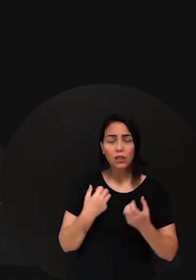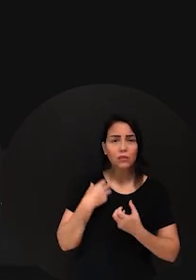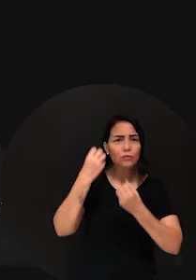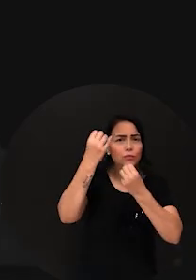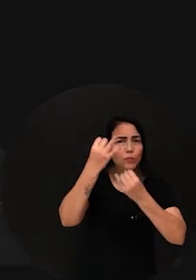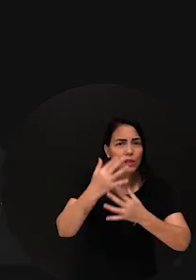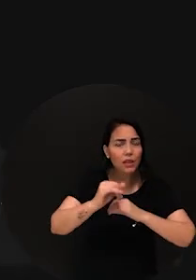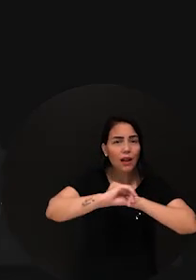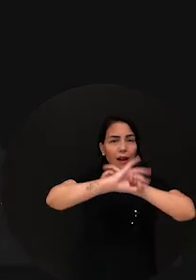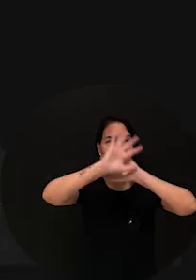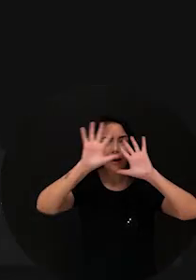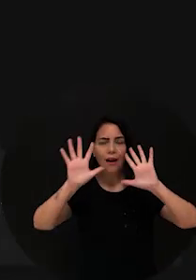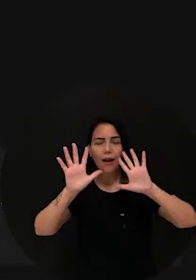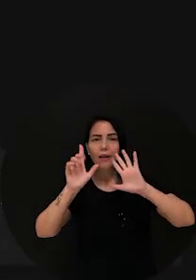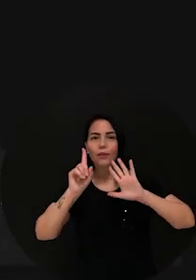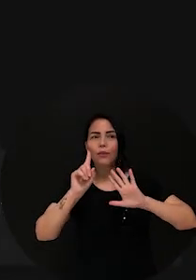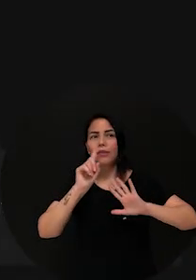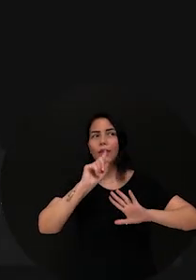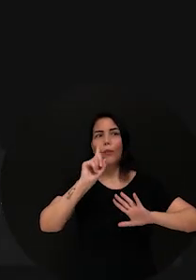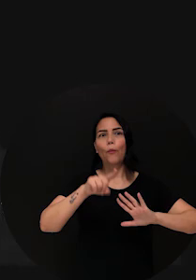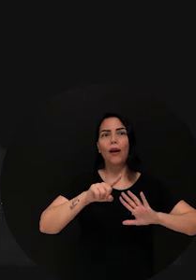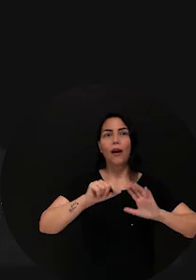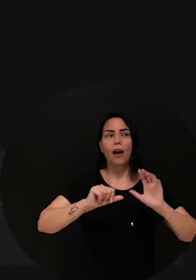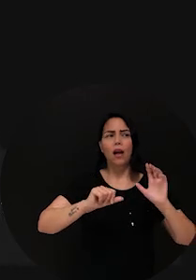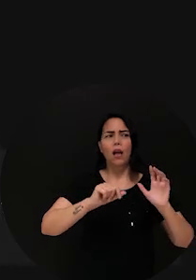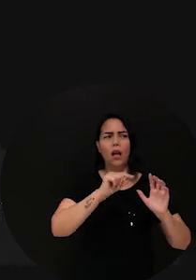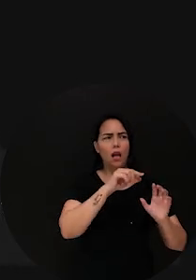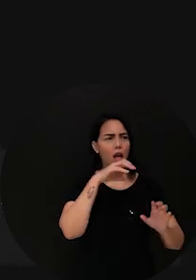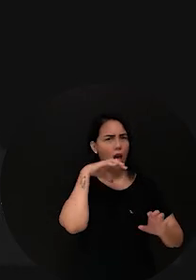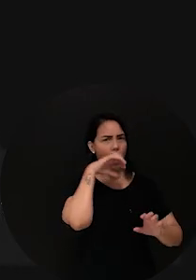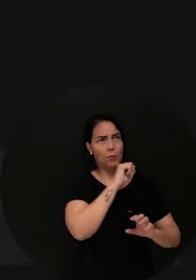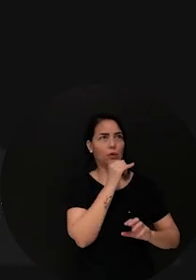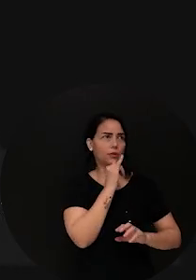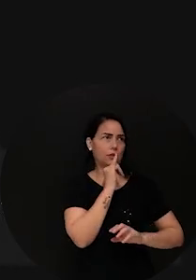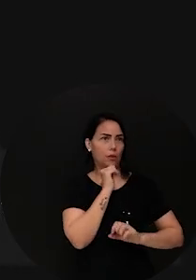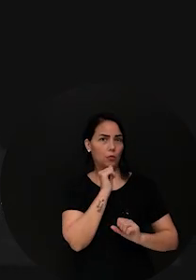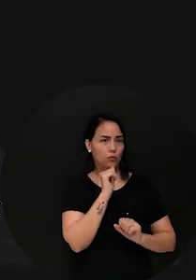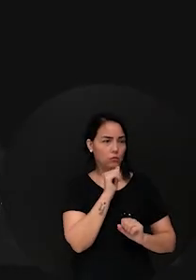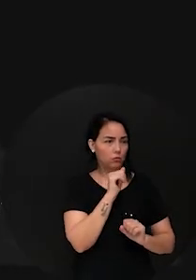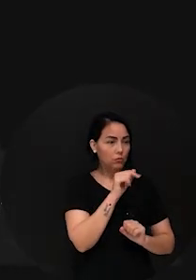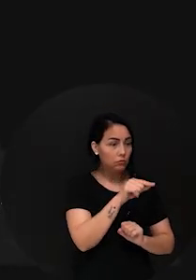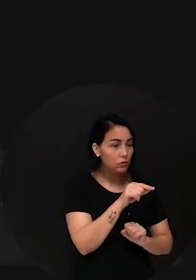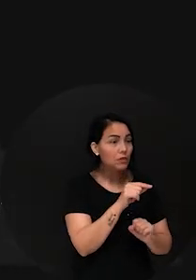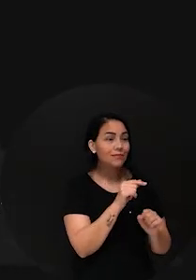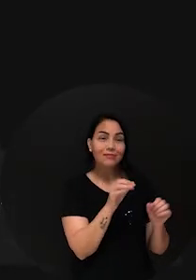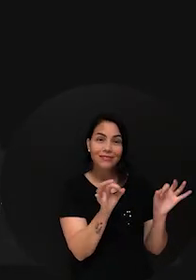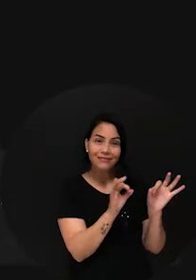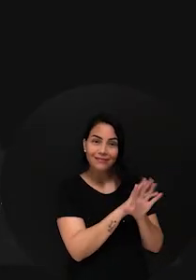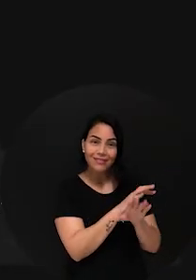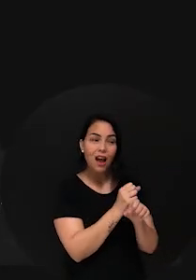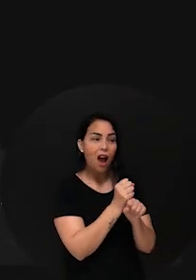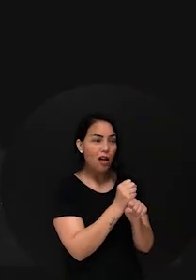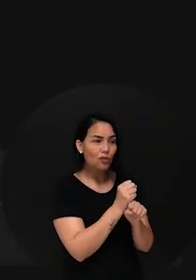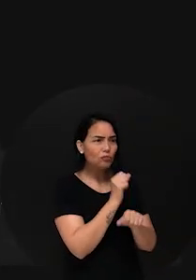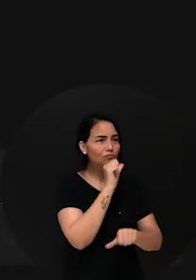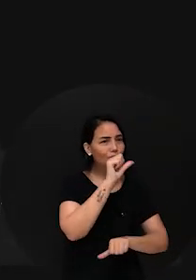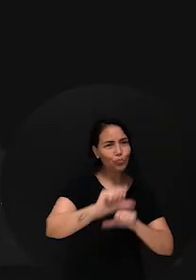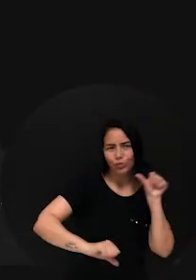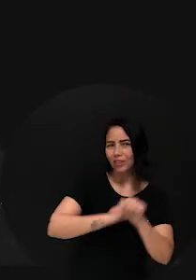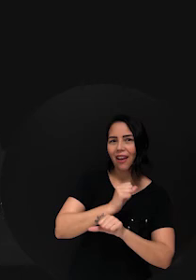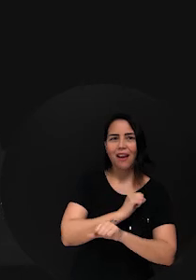é automático, tá? Essa transição de um ano para o outro, tá? O aluno, ele passa, de novo, né, por uma